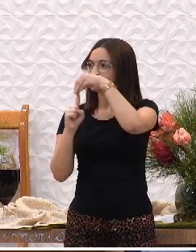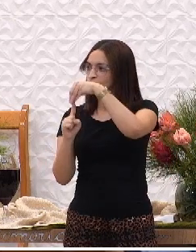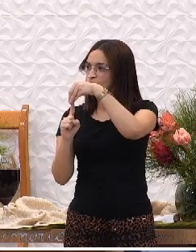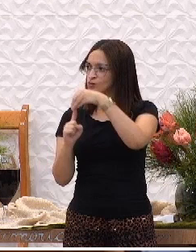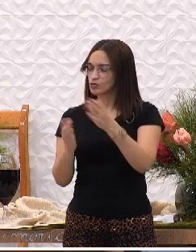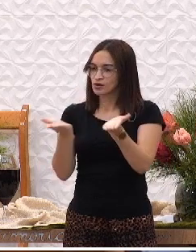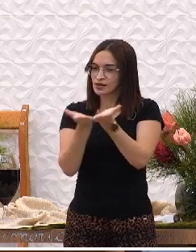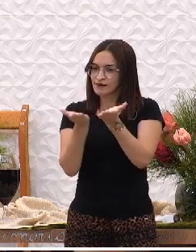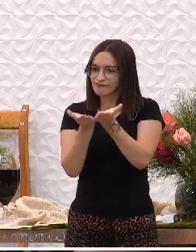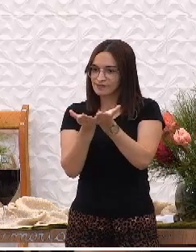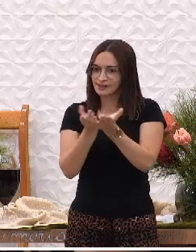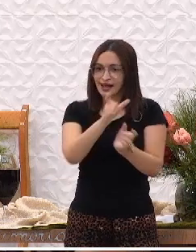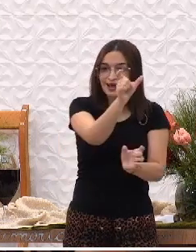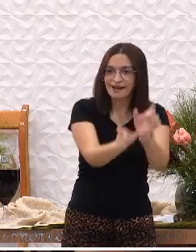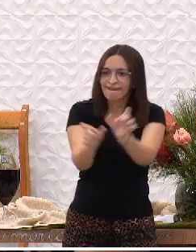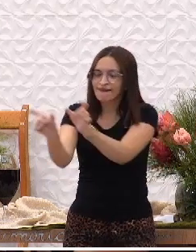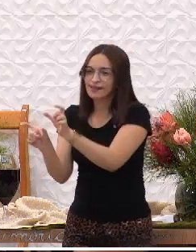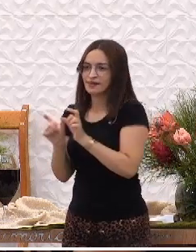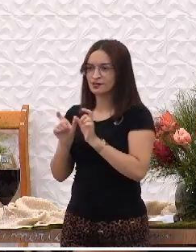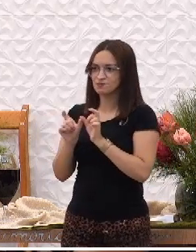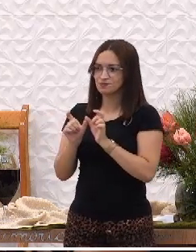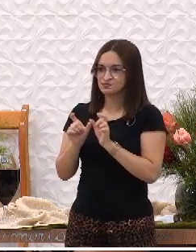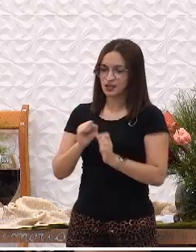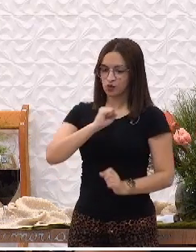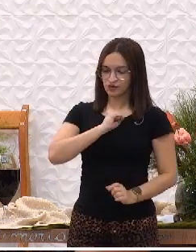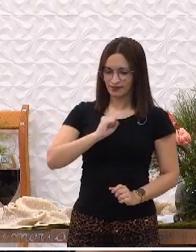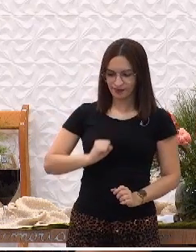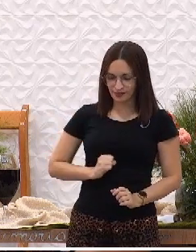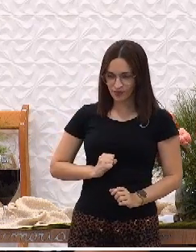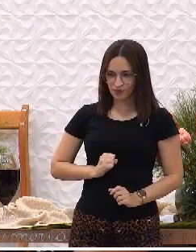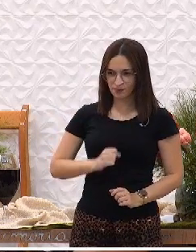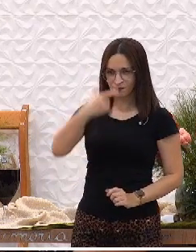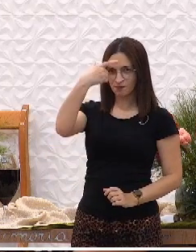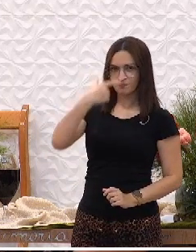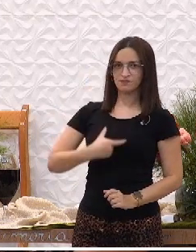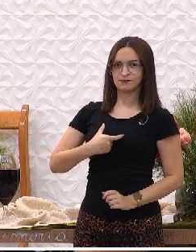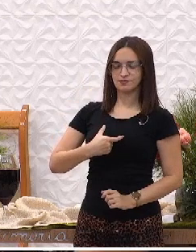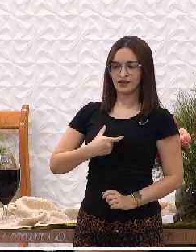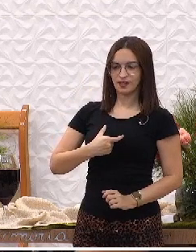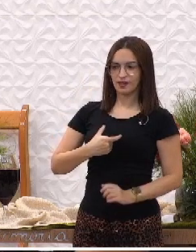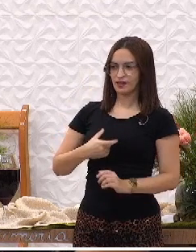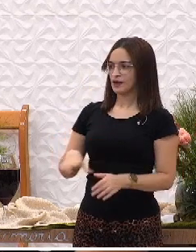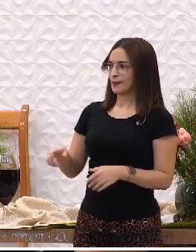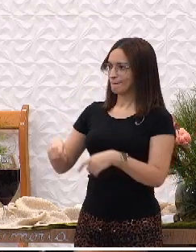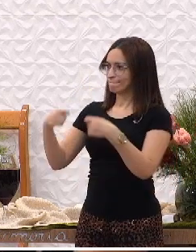Isso significa que a gente tem livre acesso a Deus através da mediação de Cristo, claro.